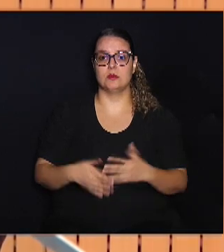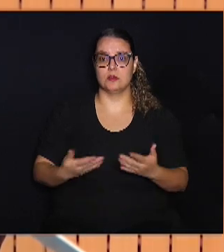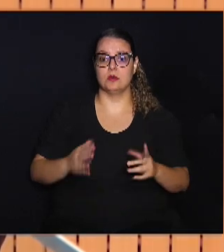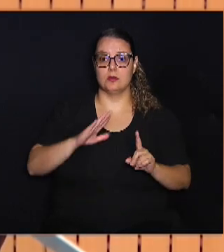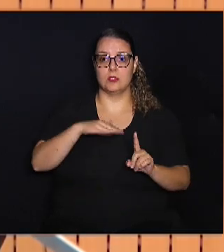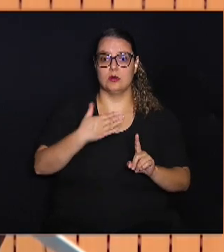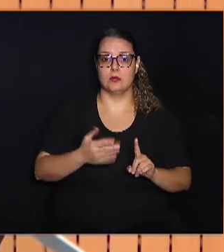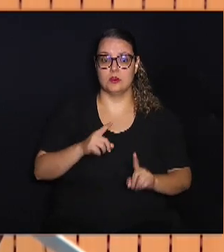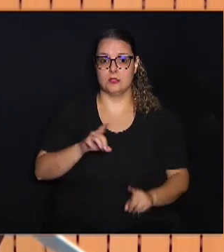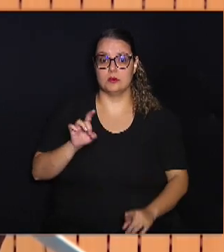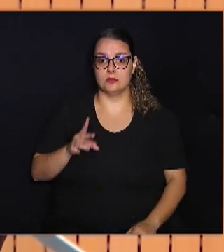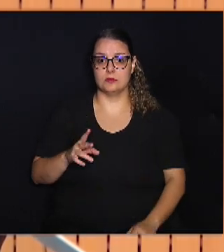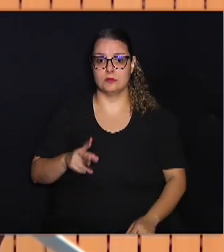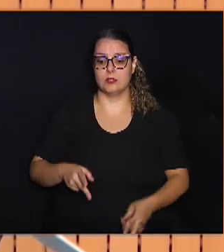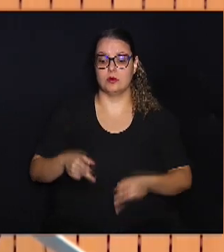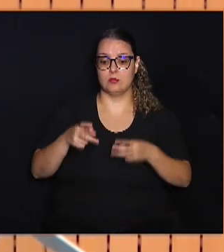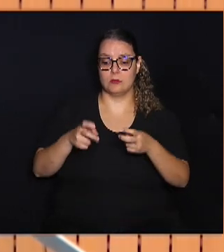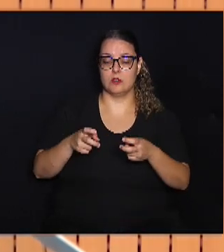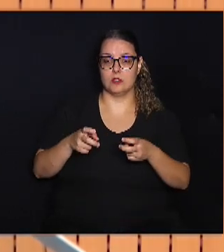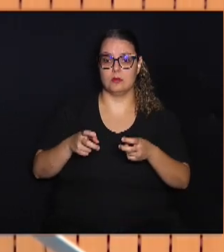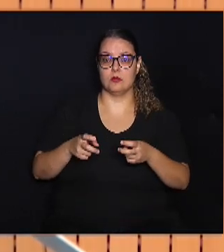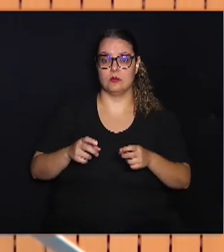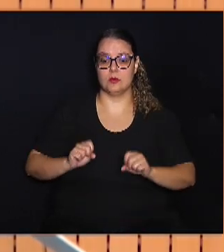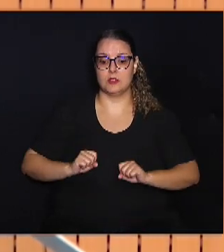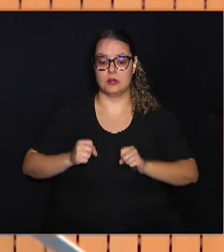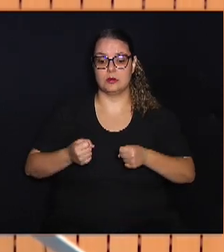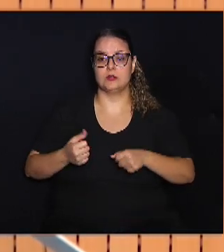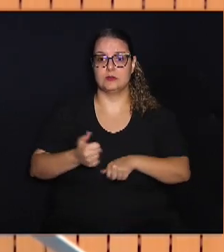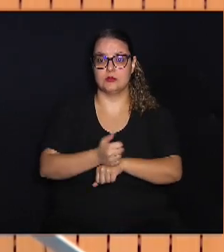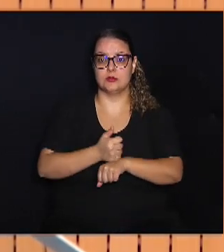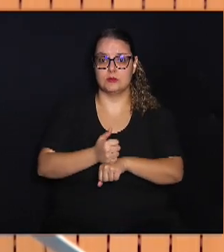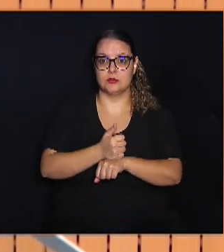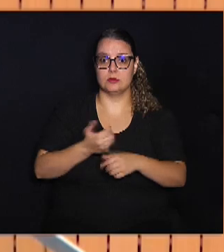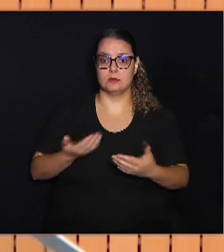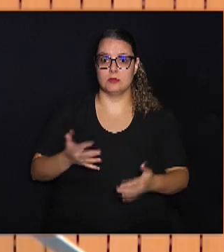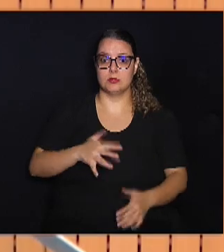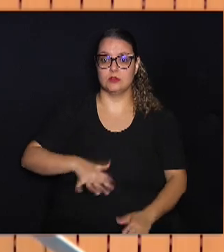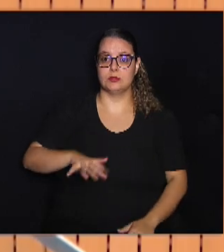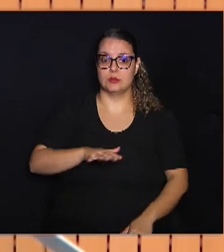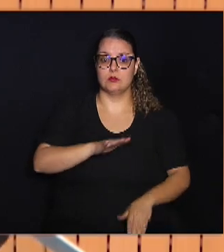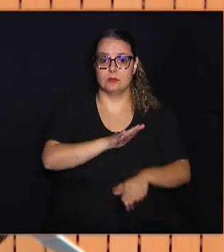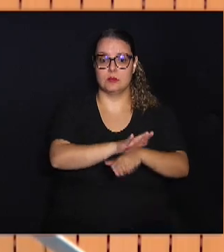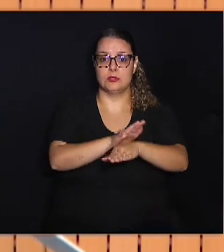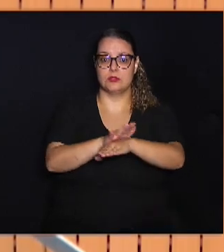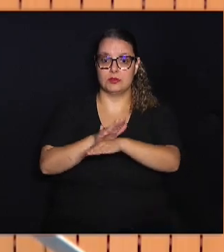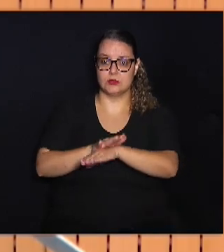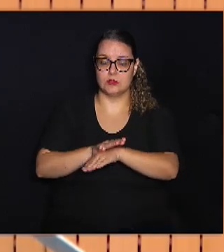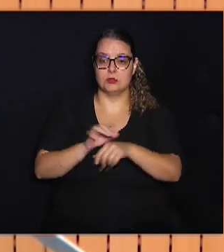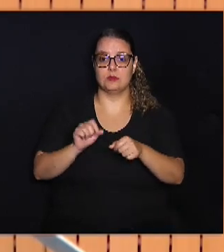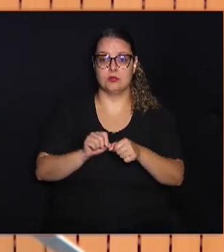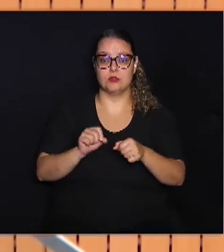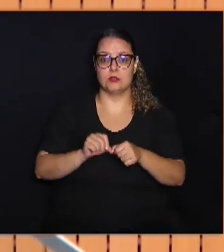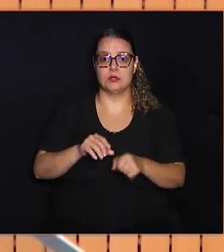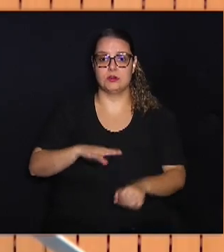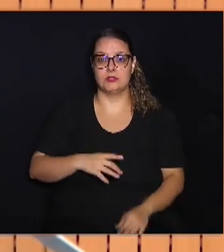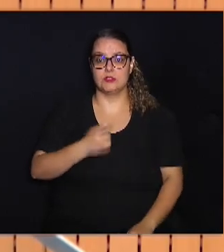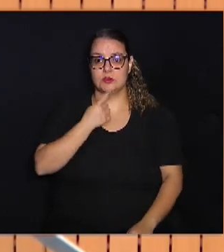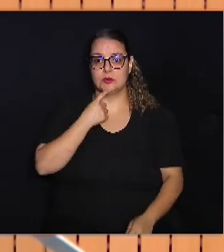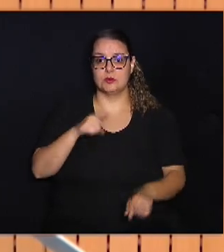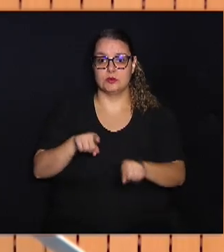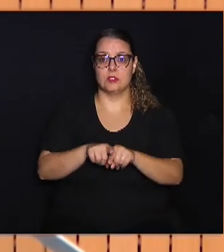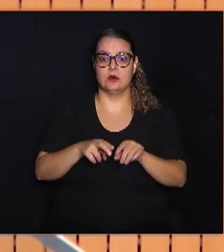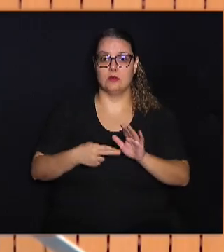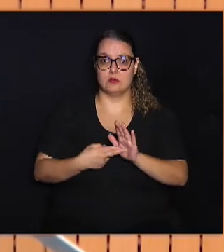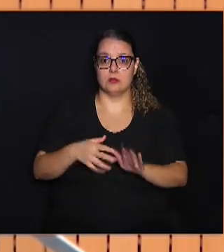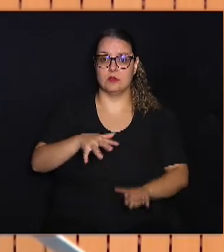quer não apenas reconhecer aqueles que se dedicam profissionalmente a essa área, mas que ajudam a fazer de Campinas também referência